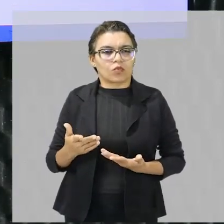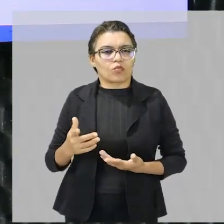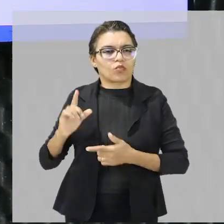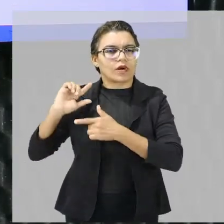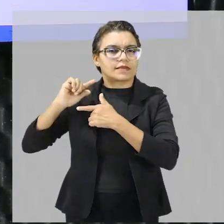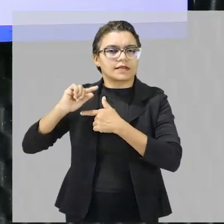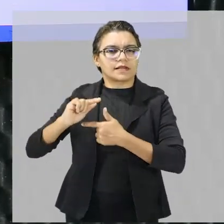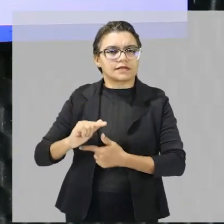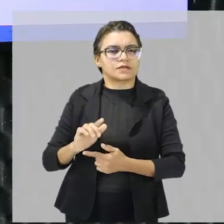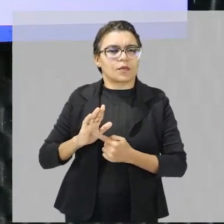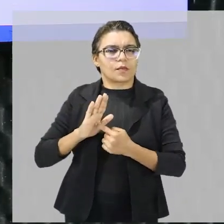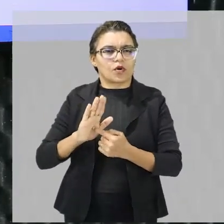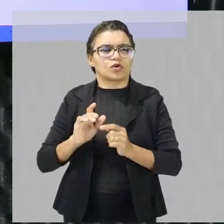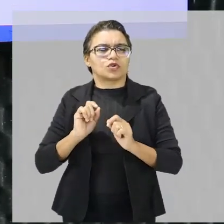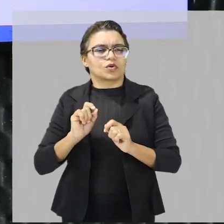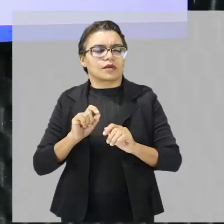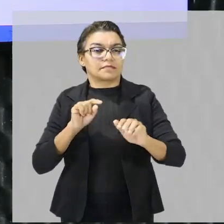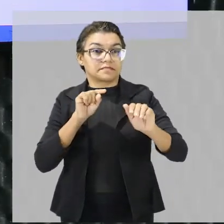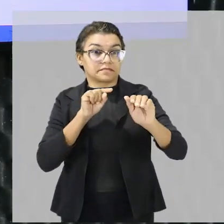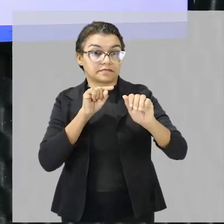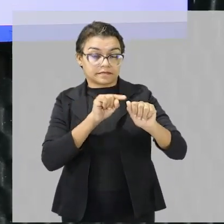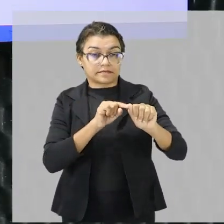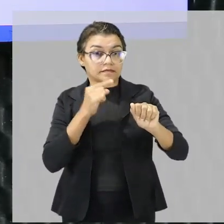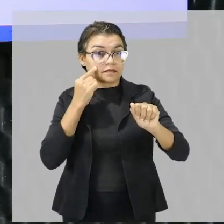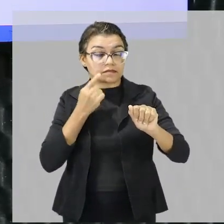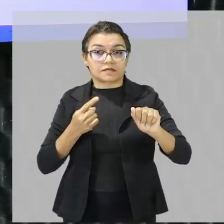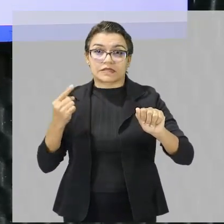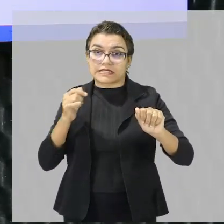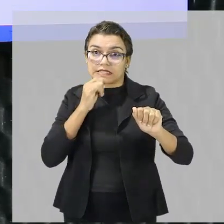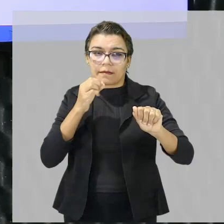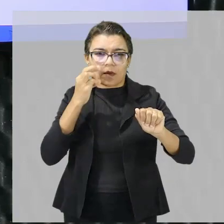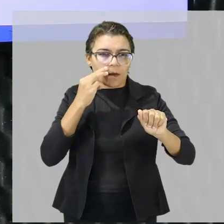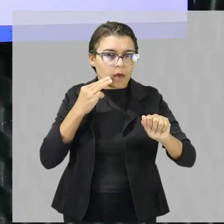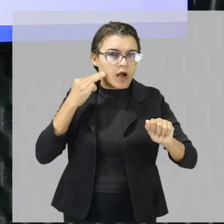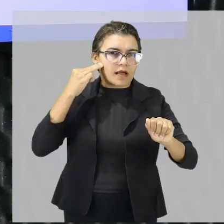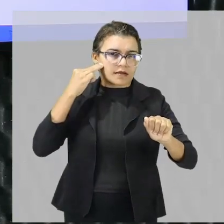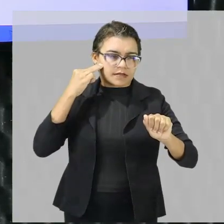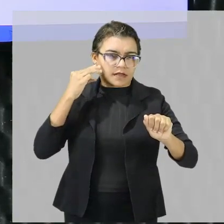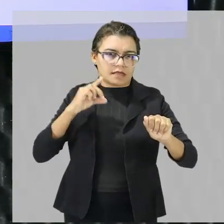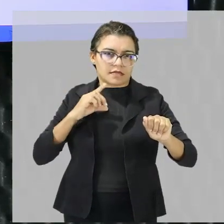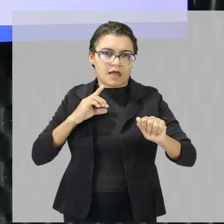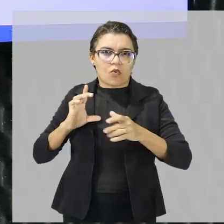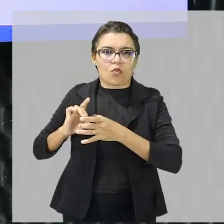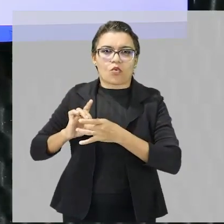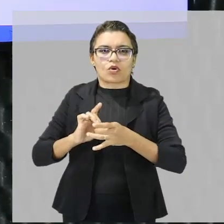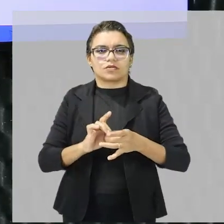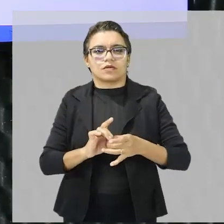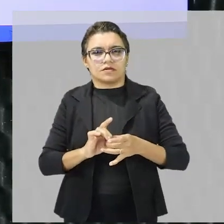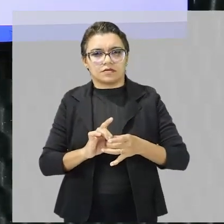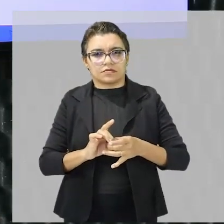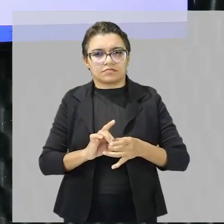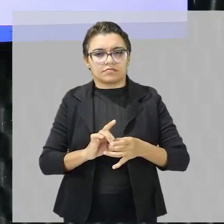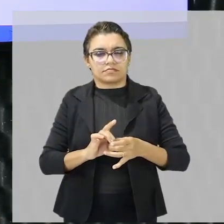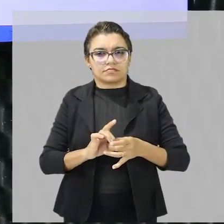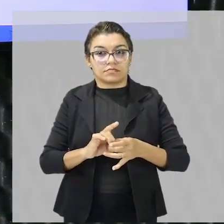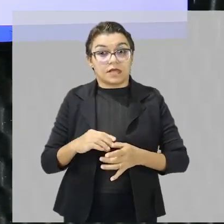aqui. Na marxista é um modo de produção, o trabalho, a produção material da existência.